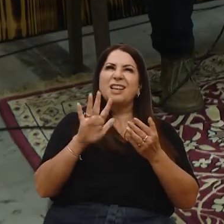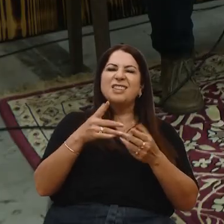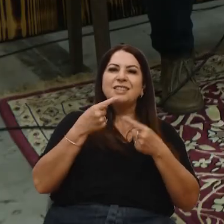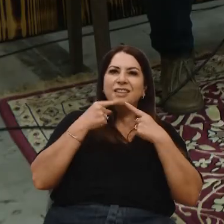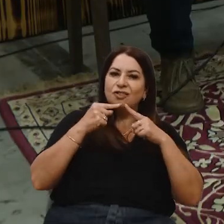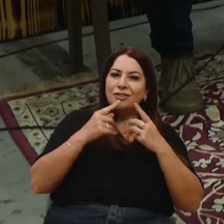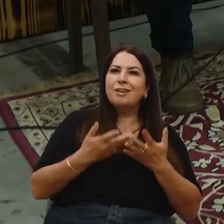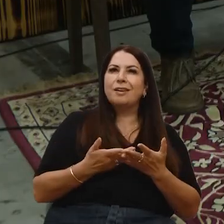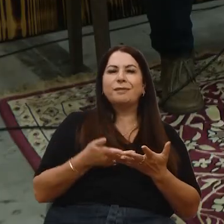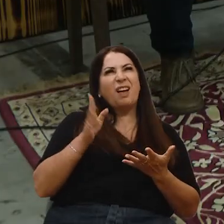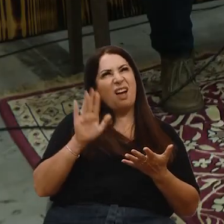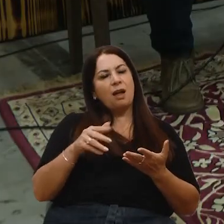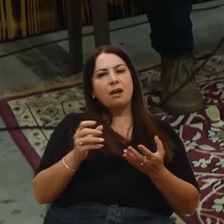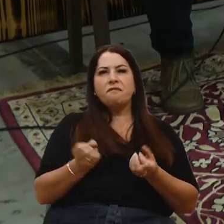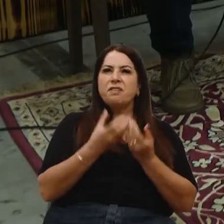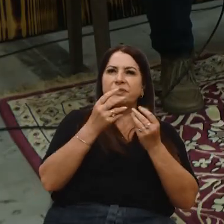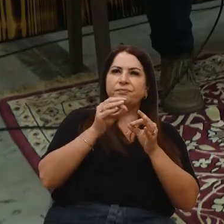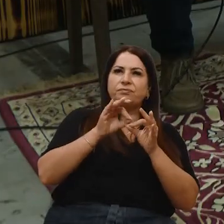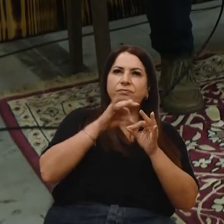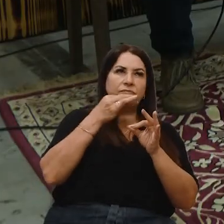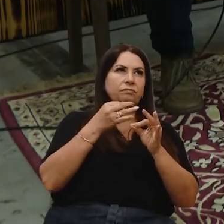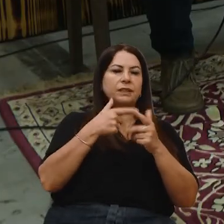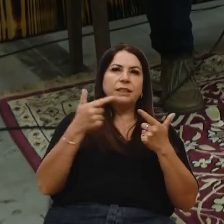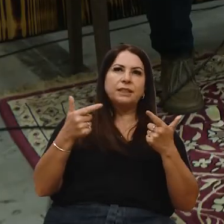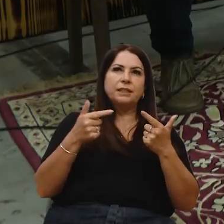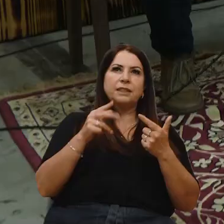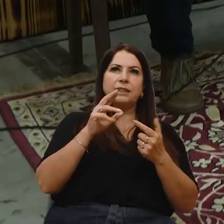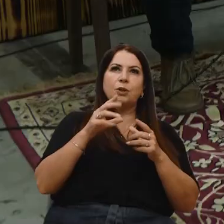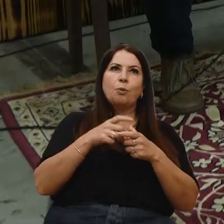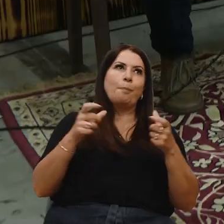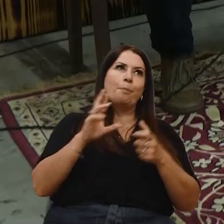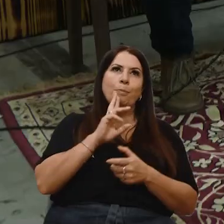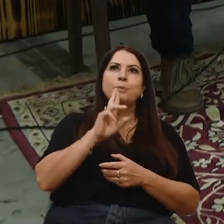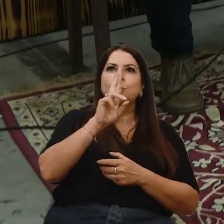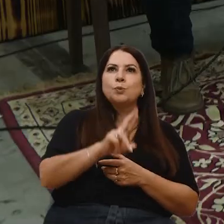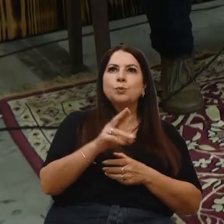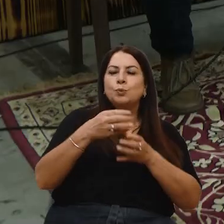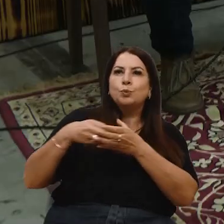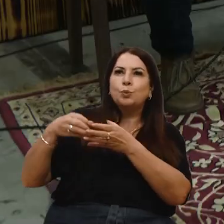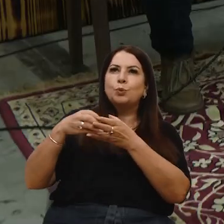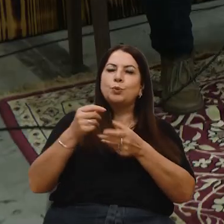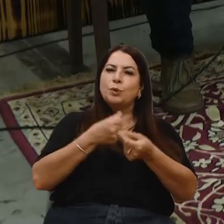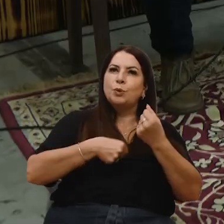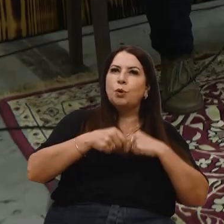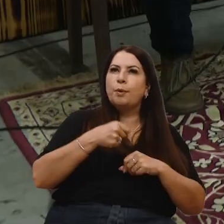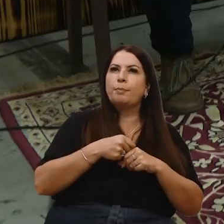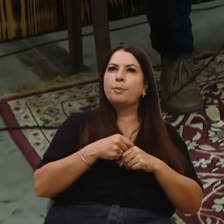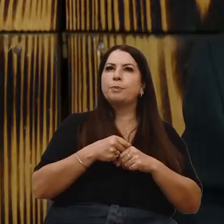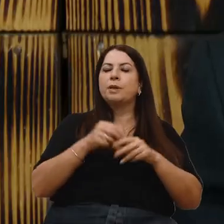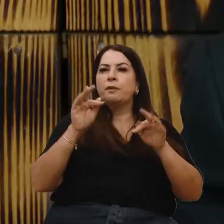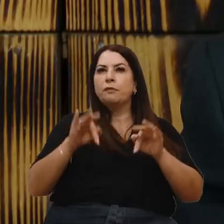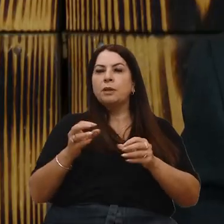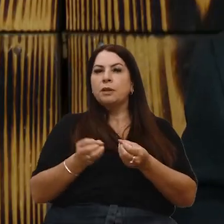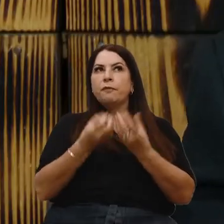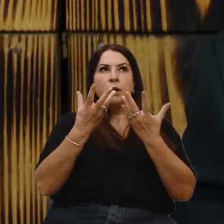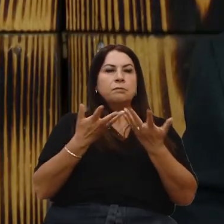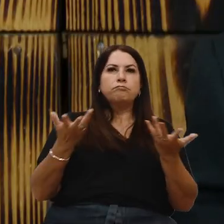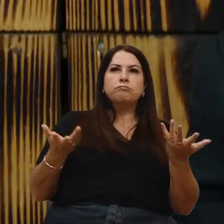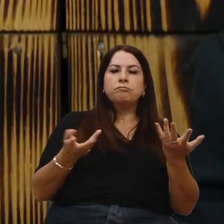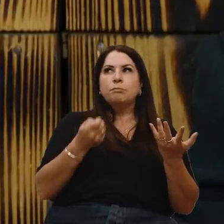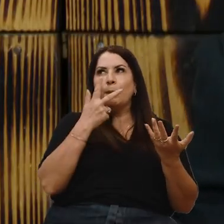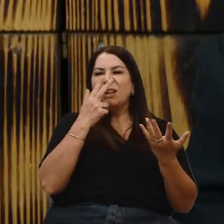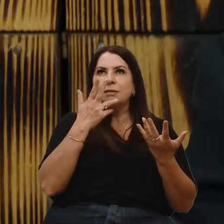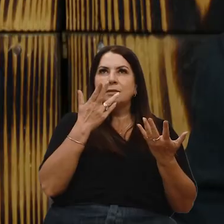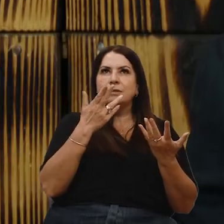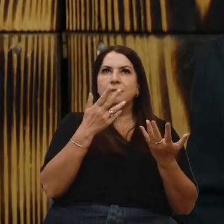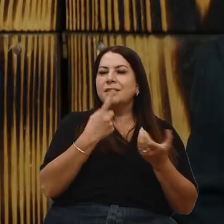se criticava que a Festa da Uva ela é um grande resultado turístico e econômico, aí termina a festa e parece